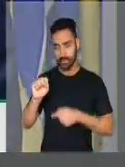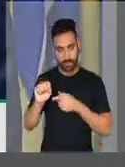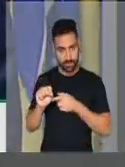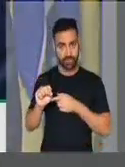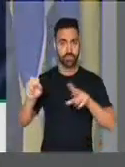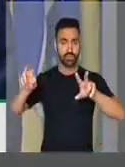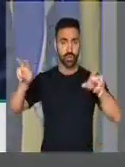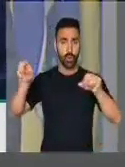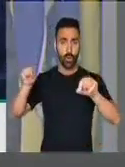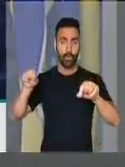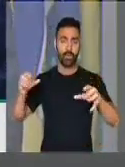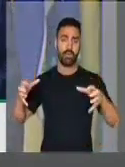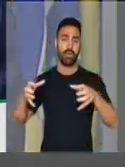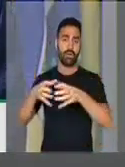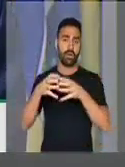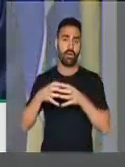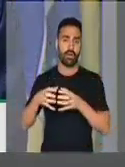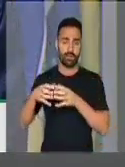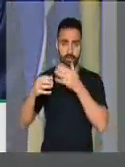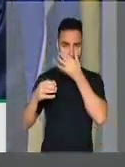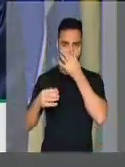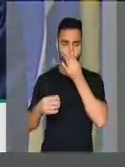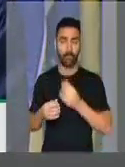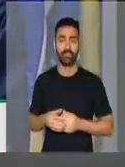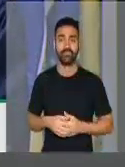as áreas onde